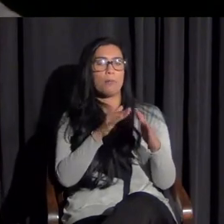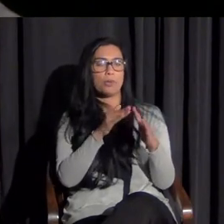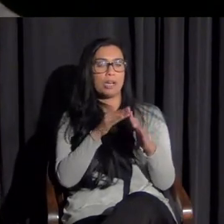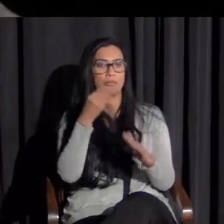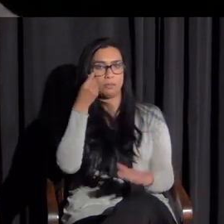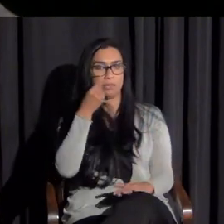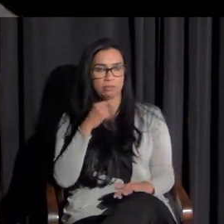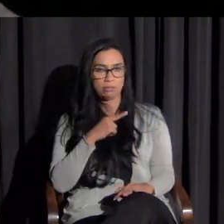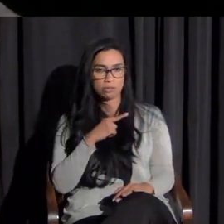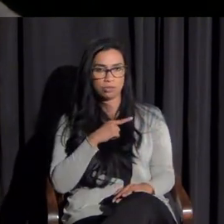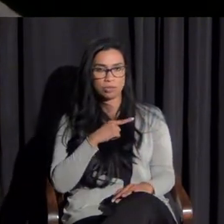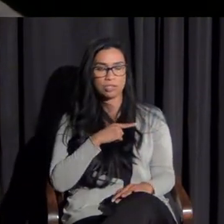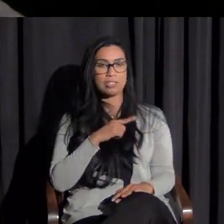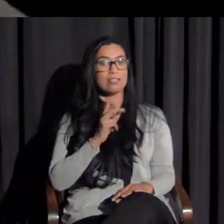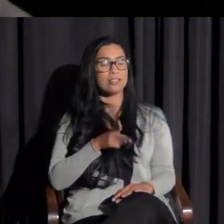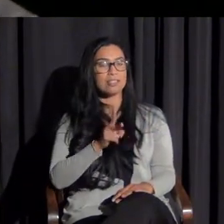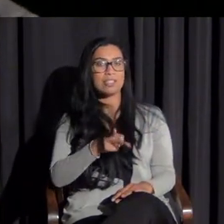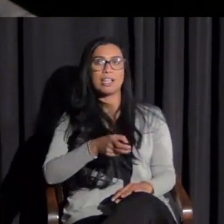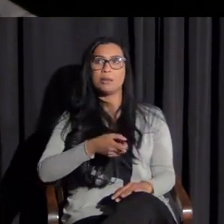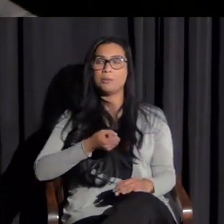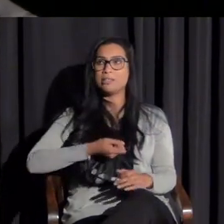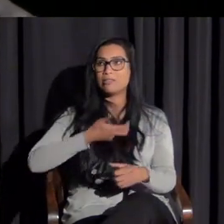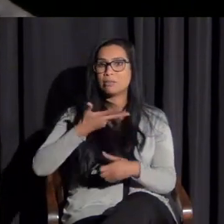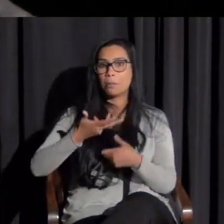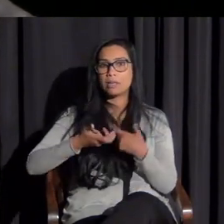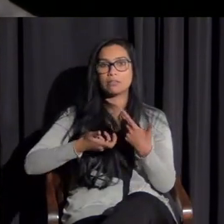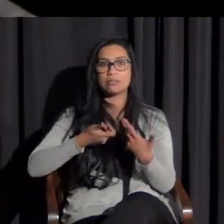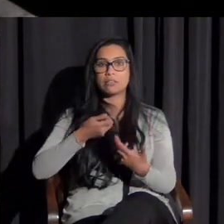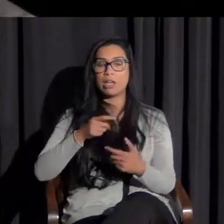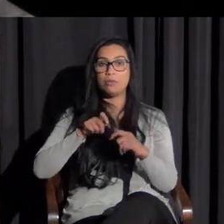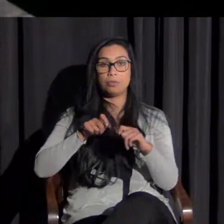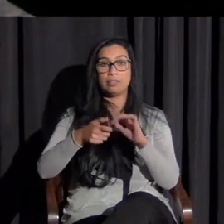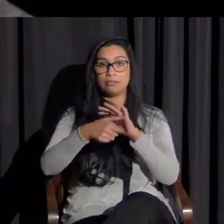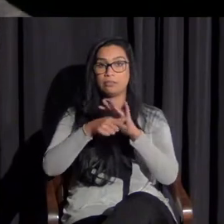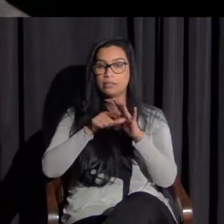elas citam que antes